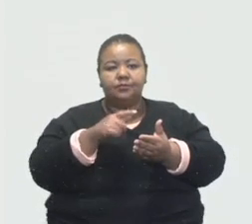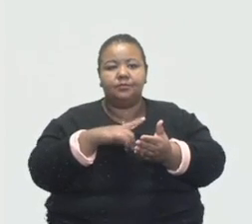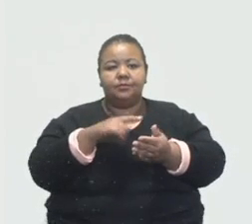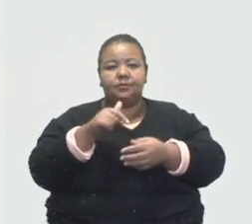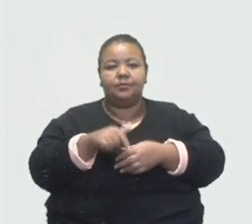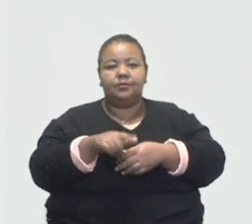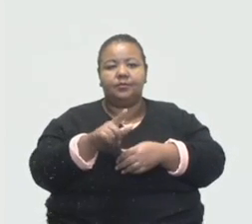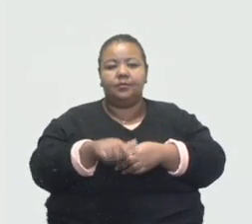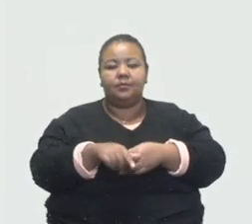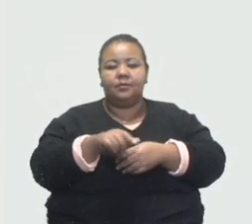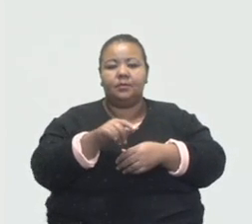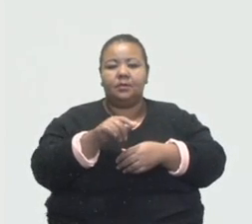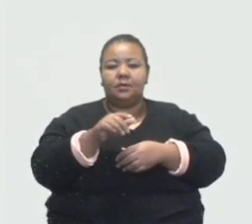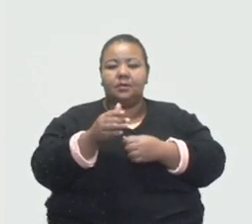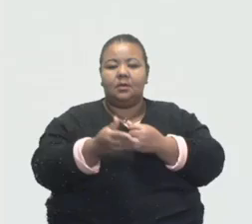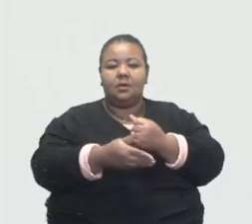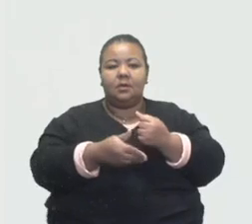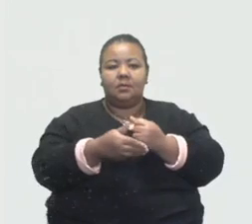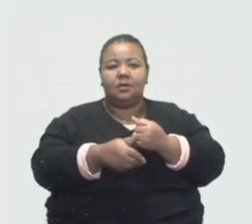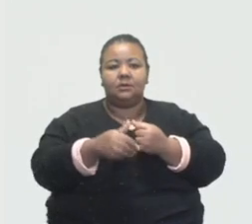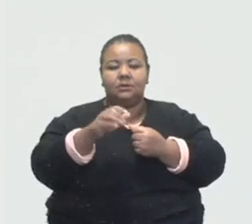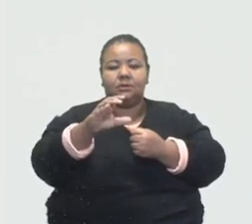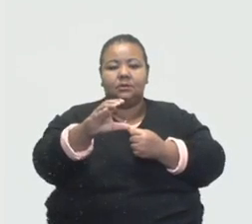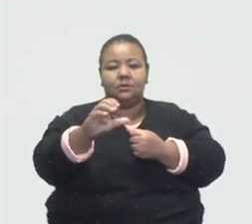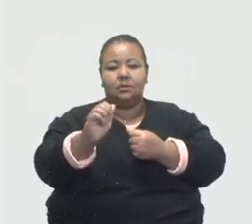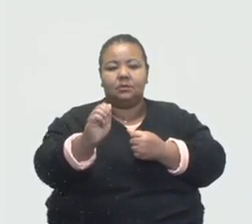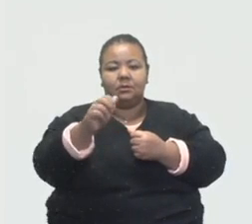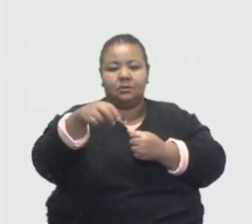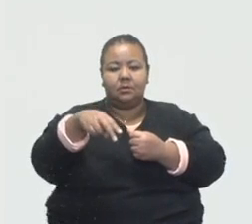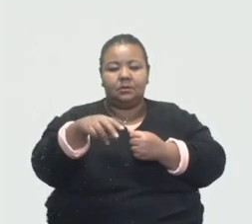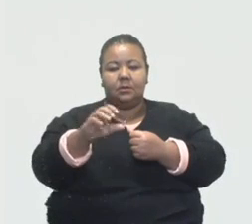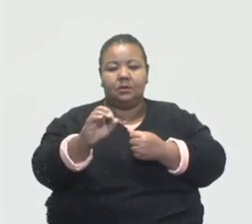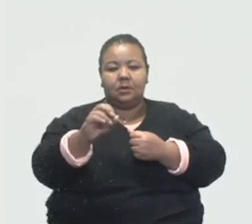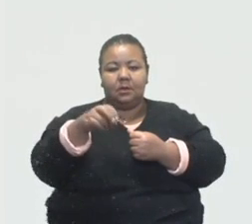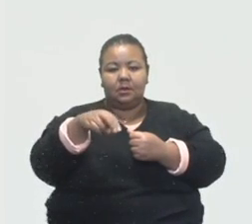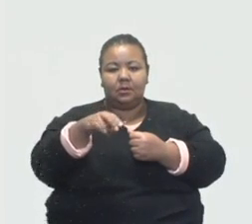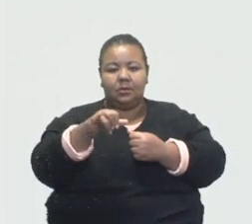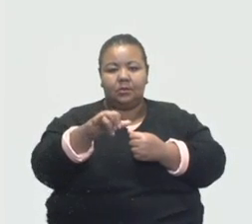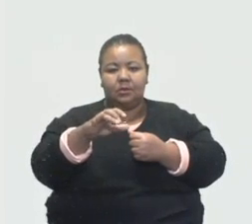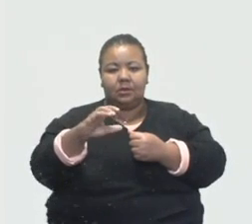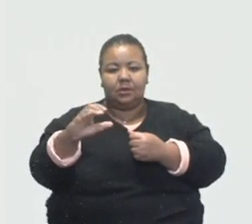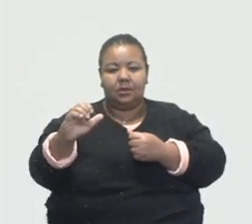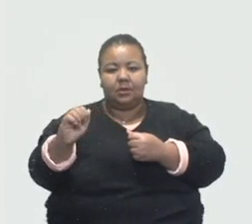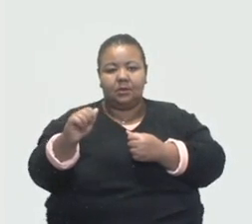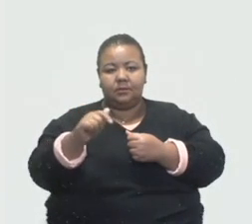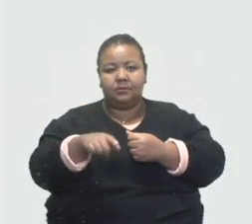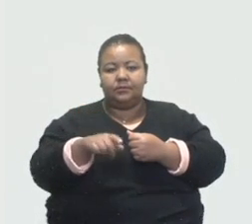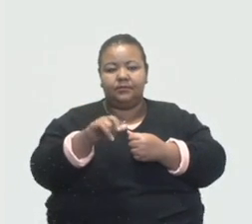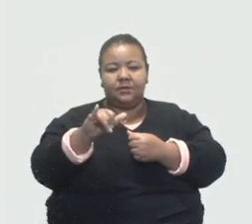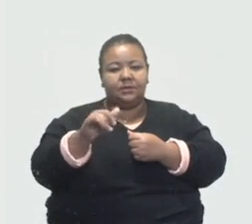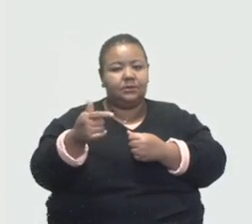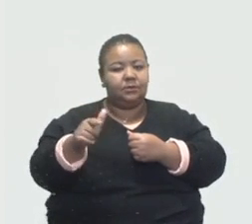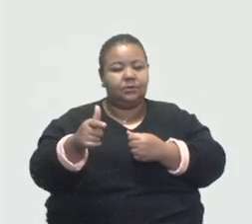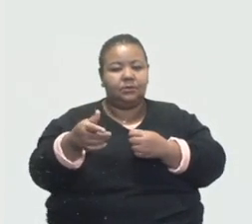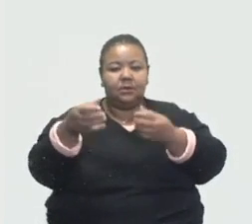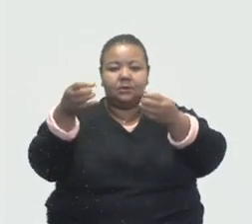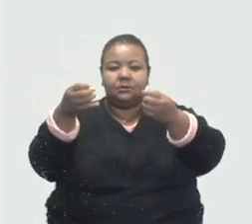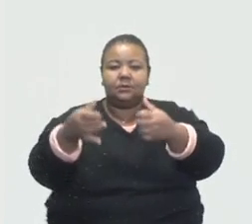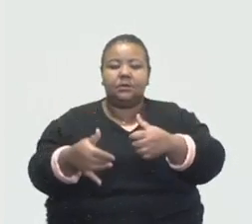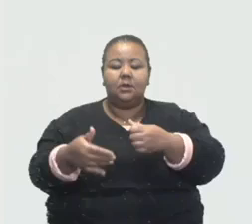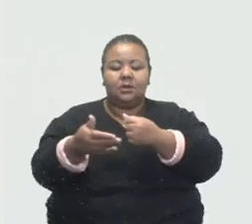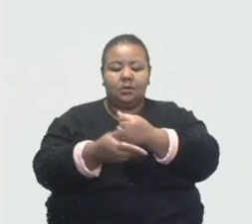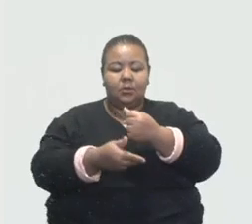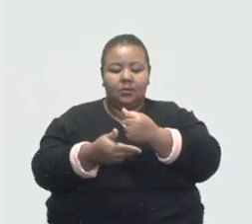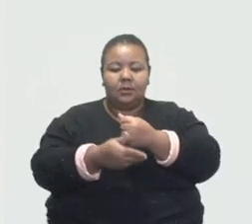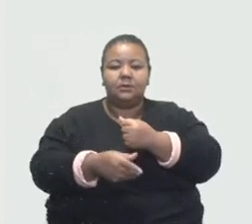base canônica, certo? Essa é uma característica. Então, se não tem a base, é